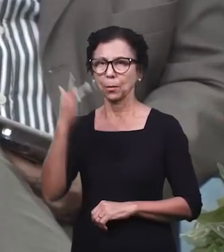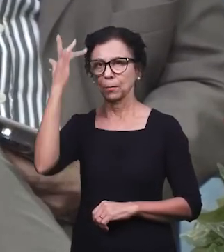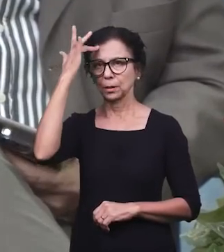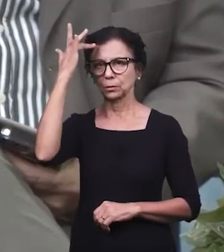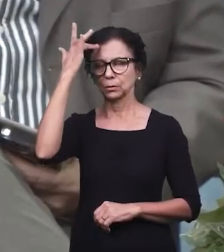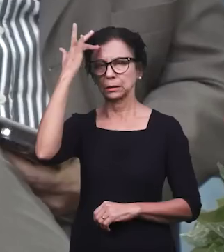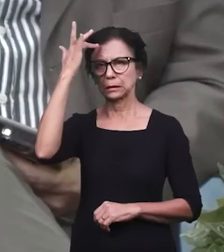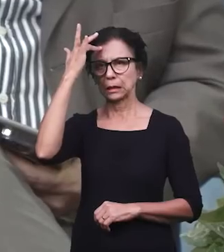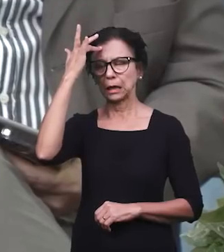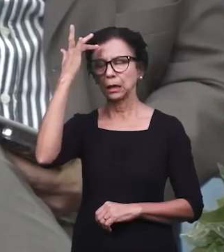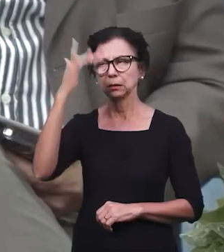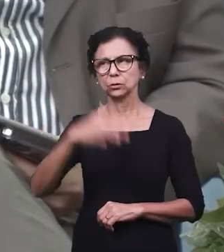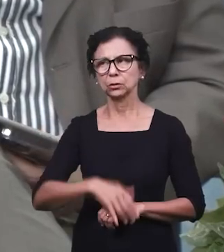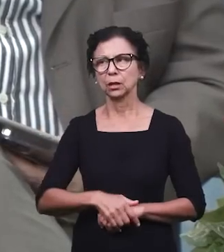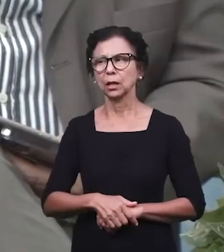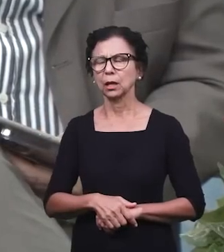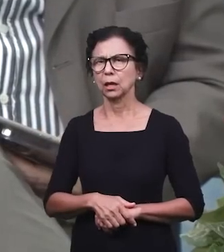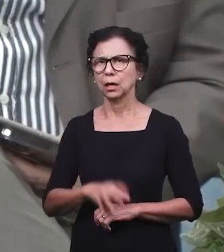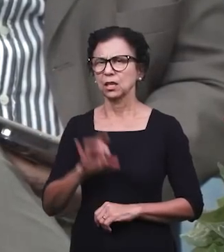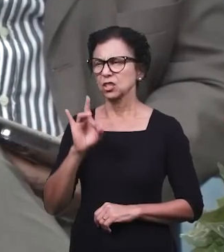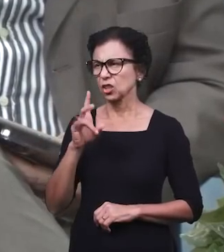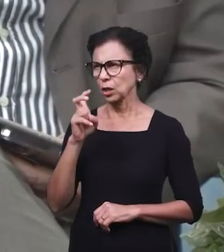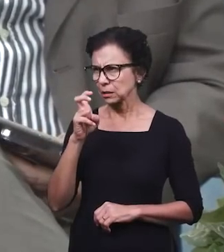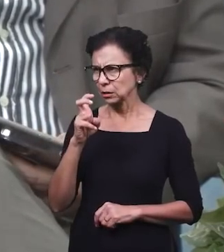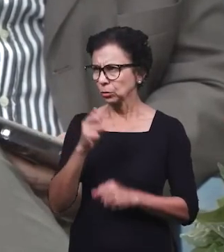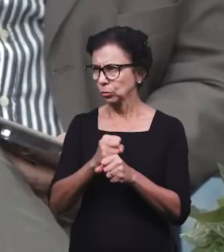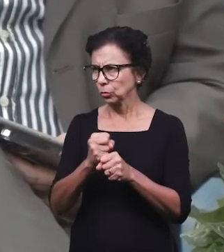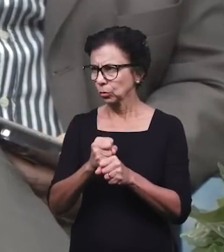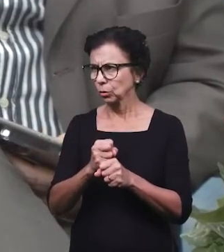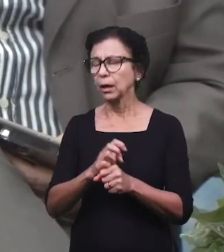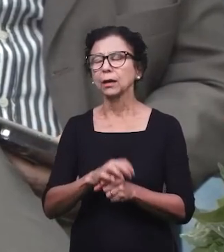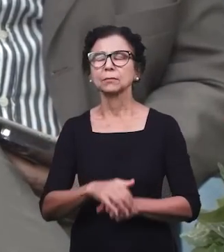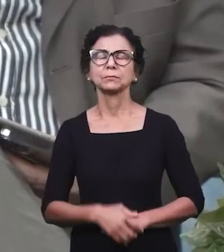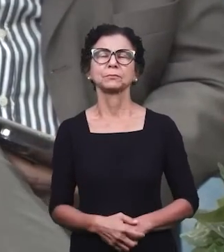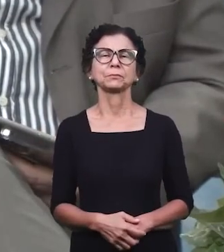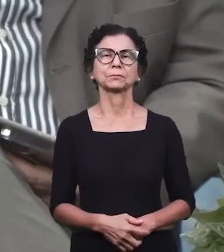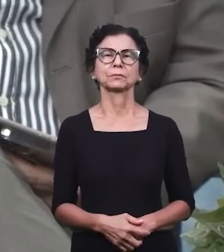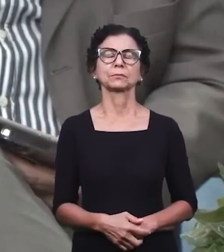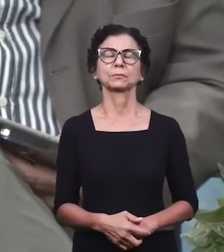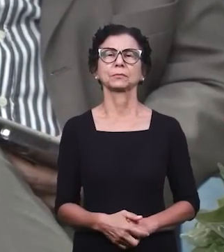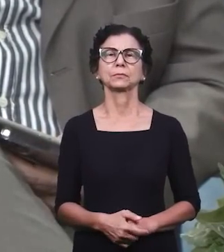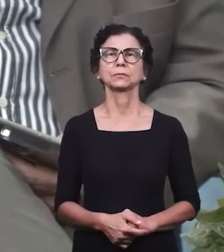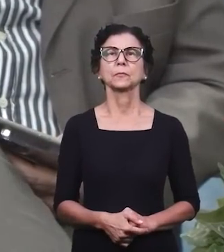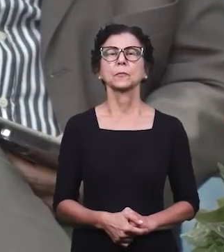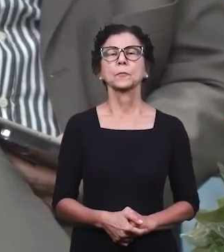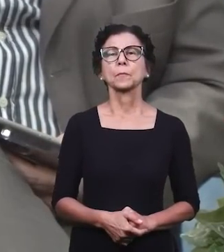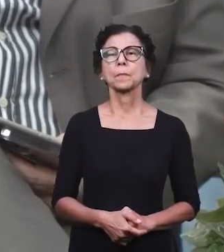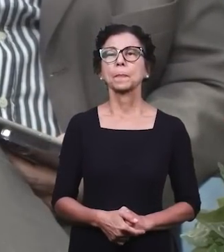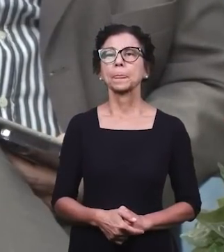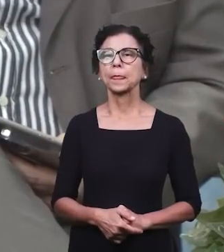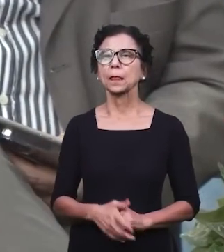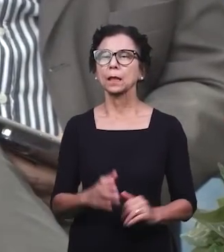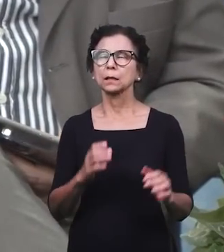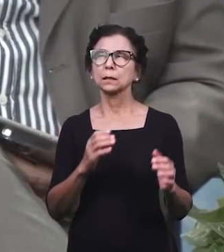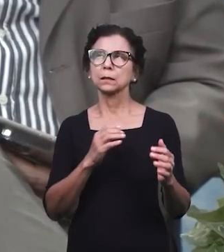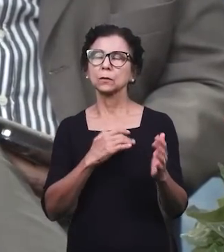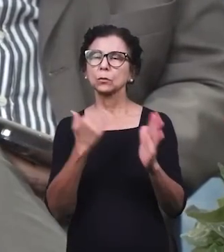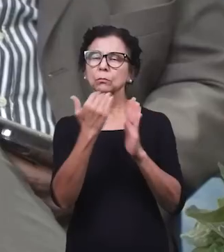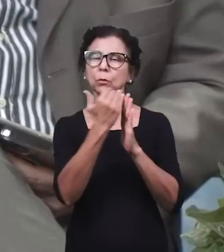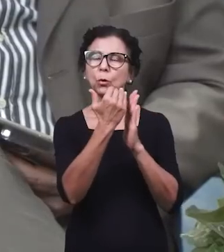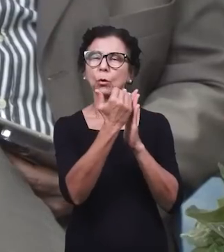hoje, né? E quando você começa a fazer esse planejamento, fazer